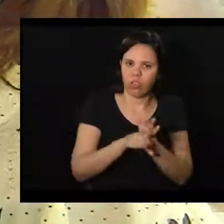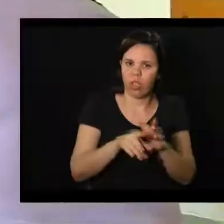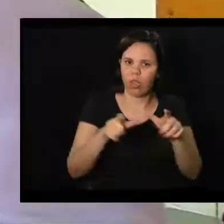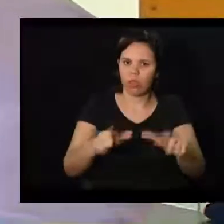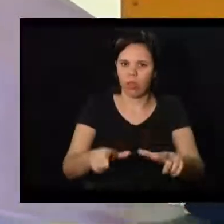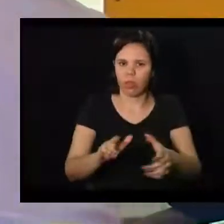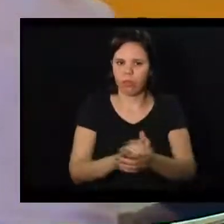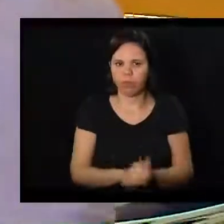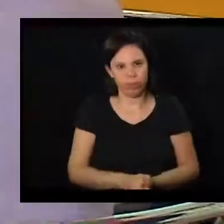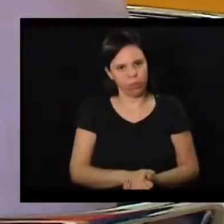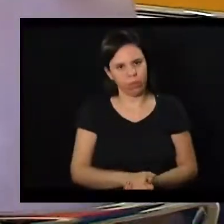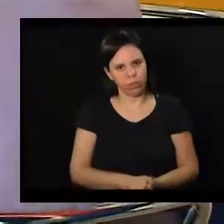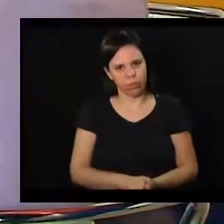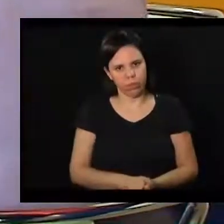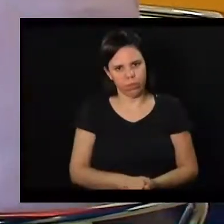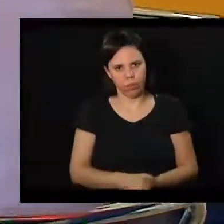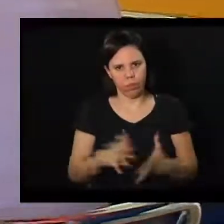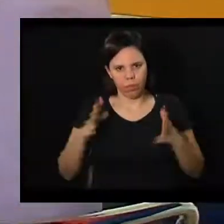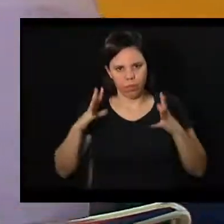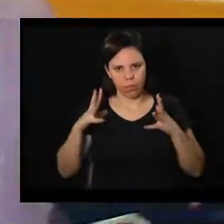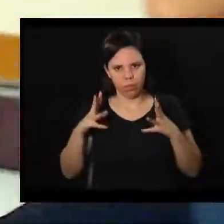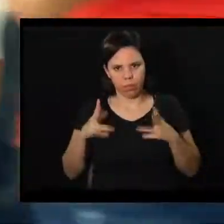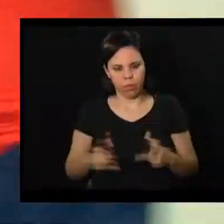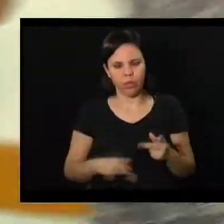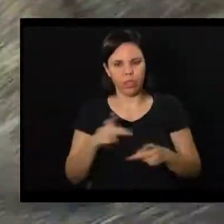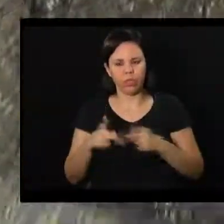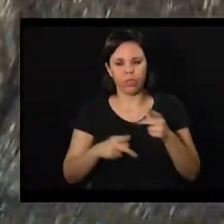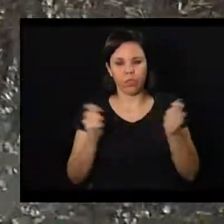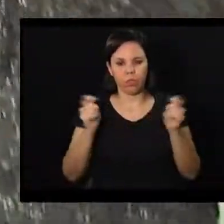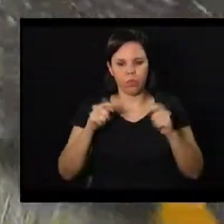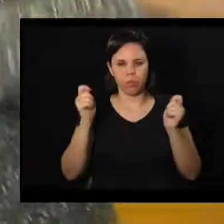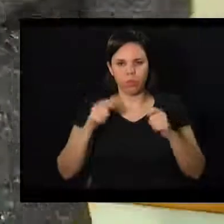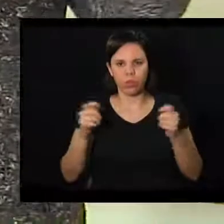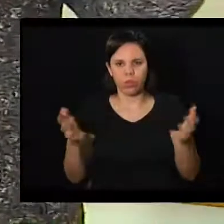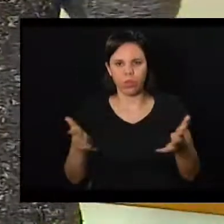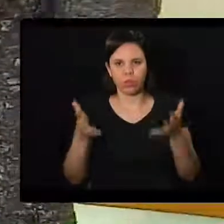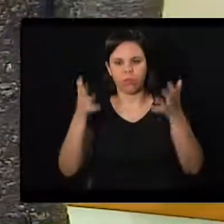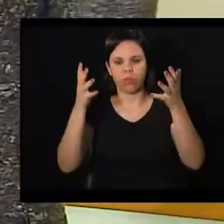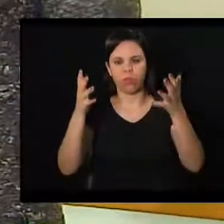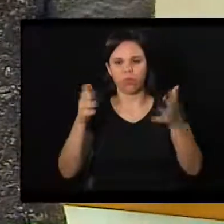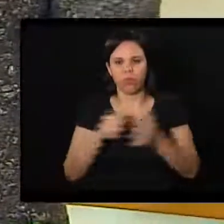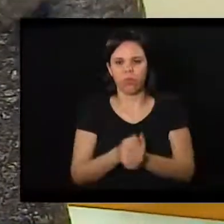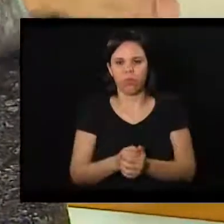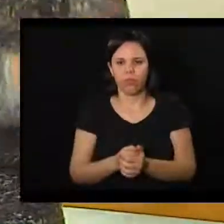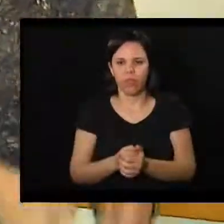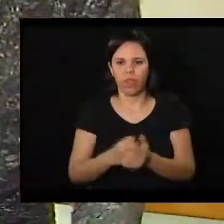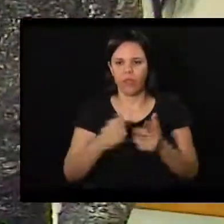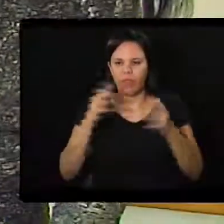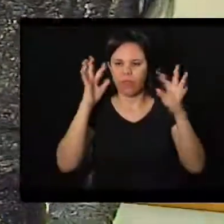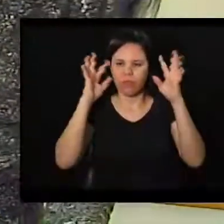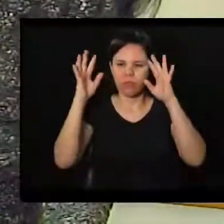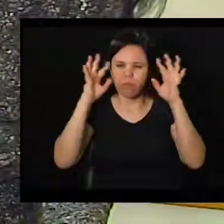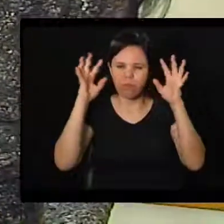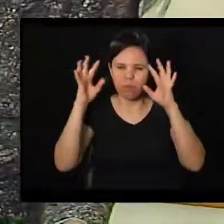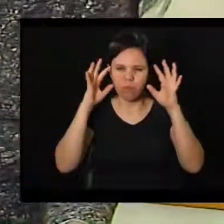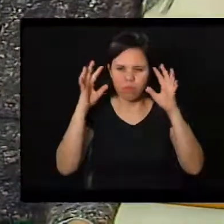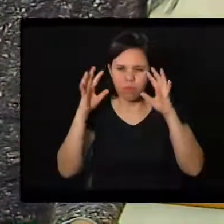aqui. Ela diz que a purificação das pessoas possibilita a edificação de um mundo repleto de famílias harmoniosas.